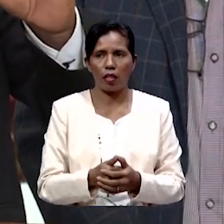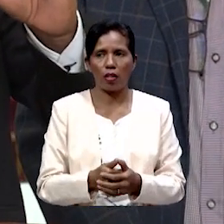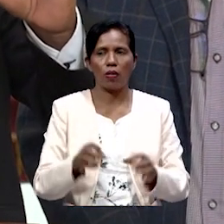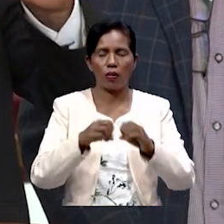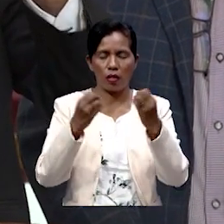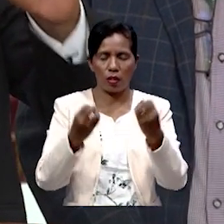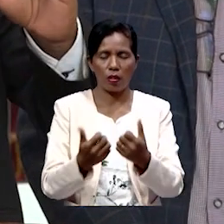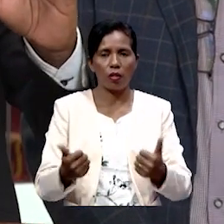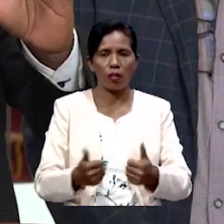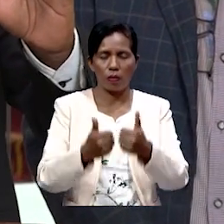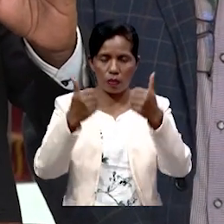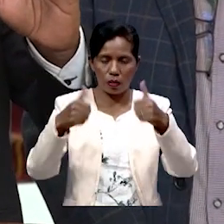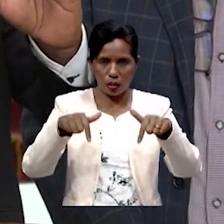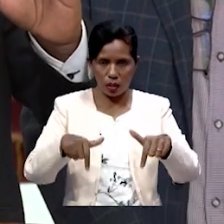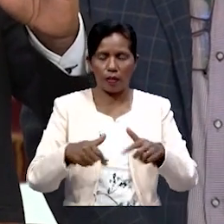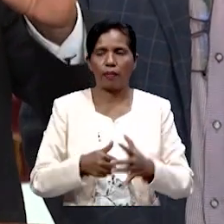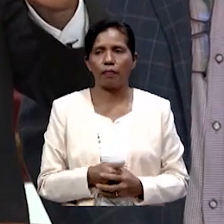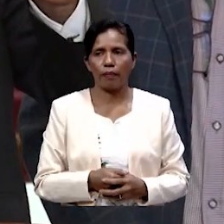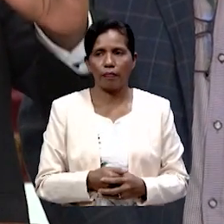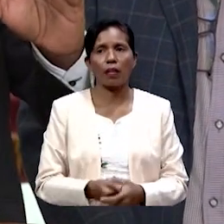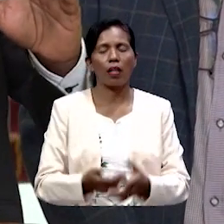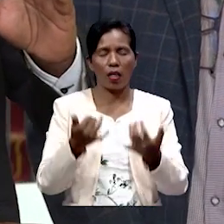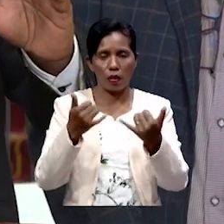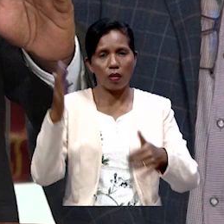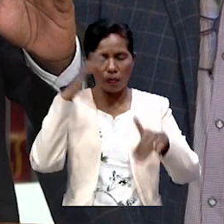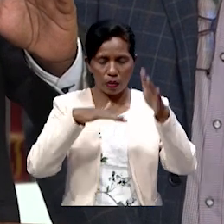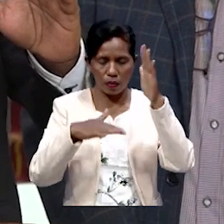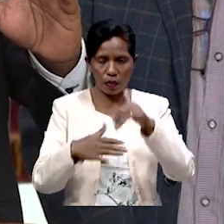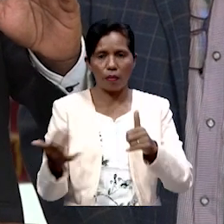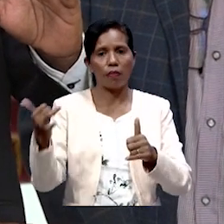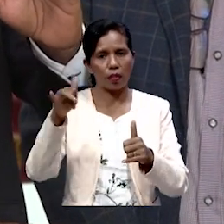de esporte Sirané existe. Né? Agora, o problema é que a